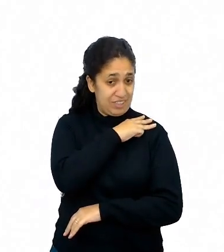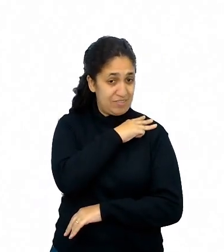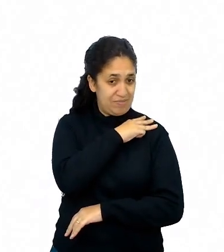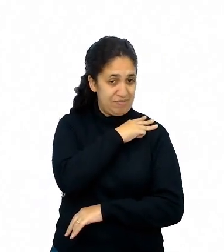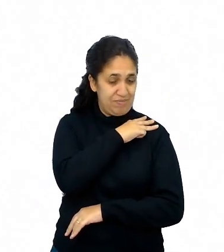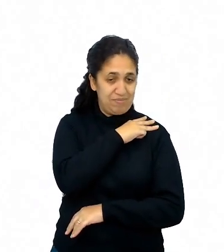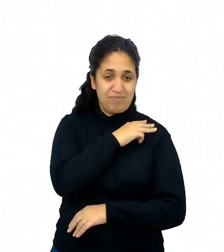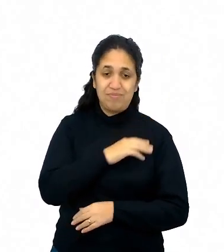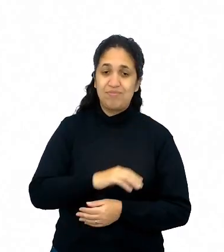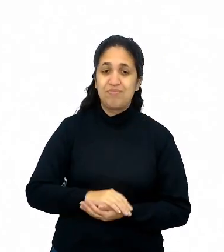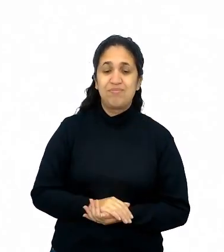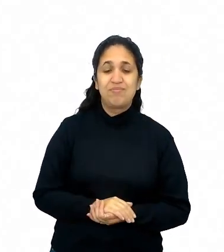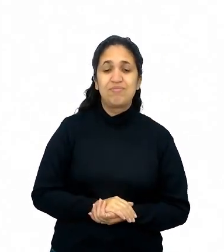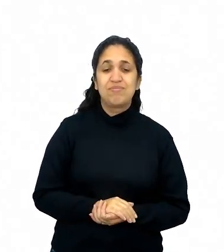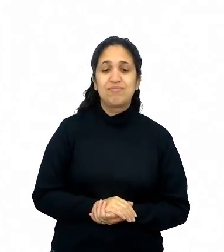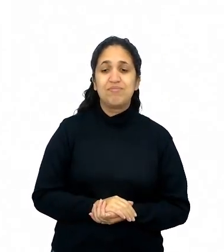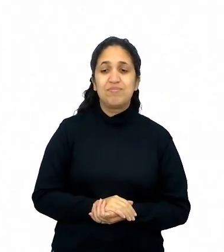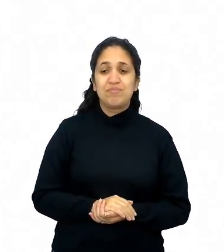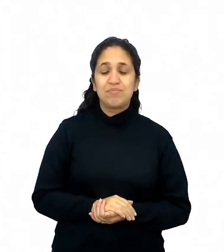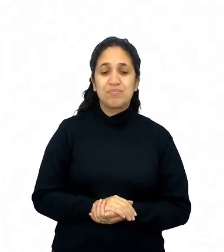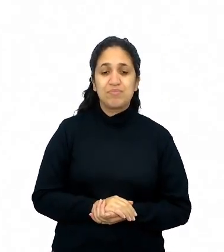do ensino médio.